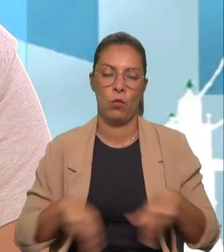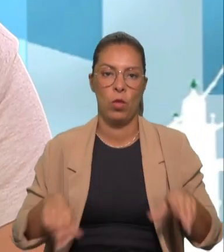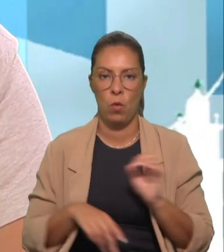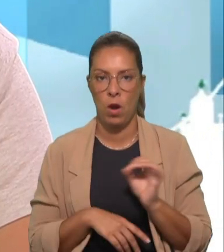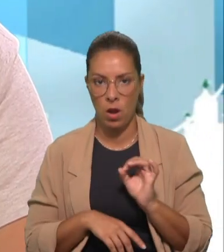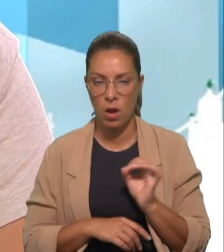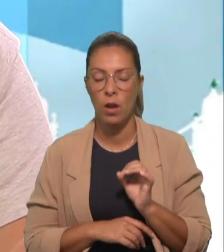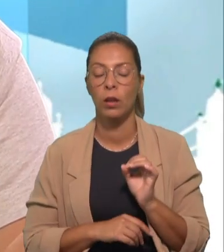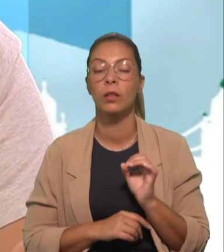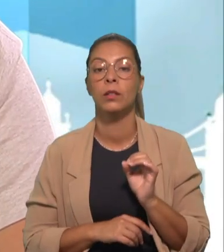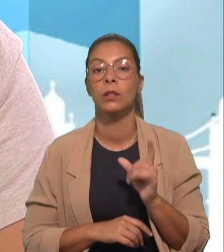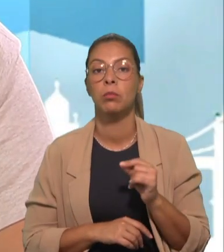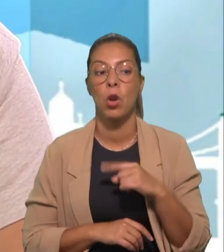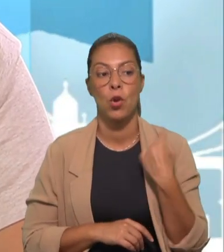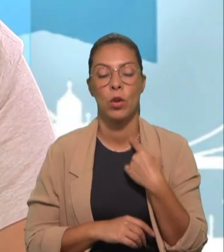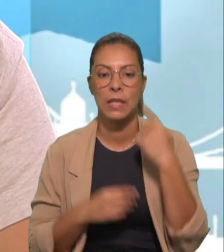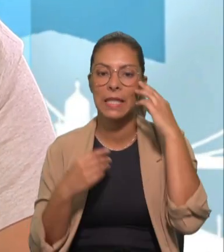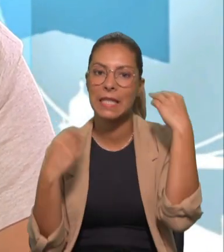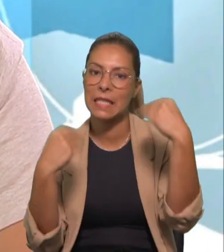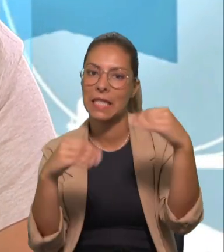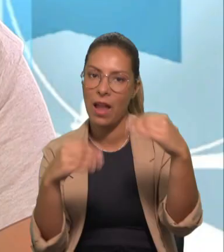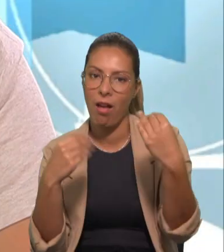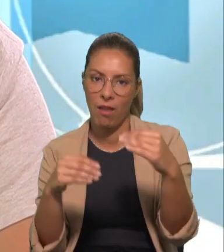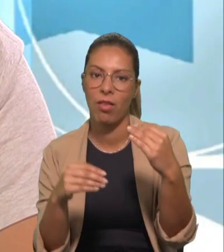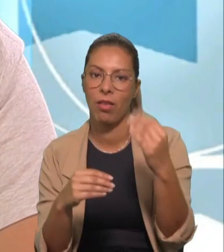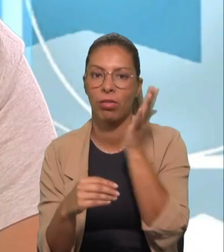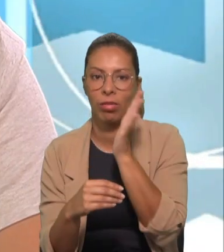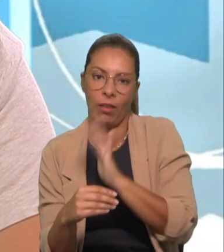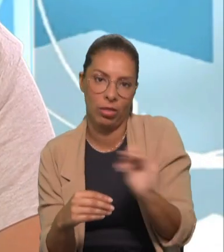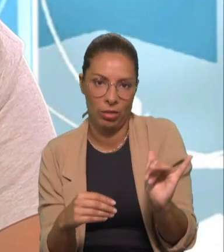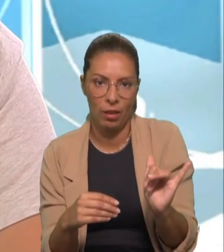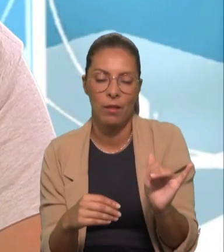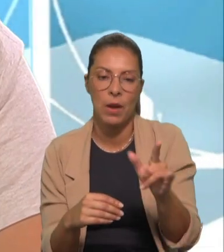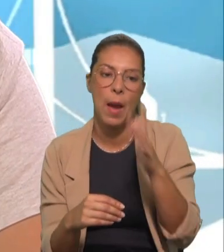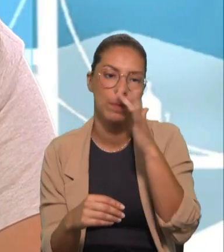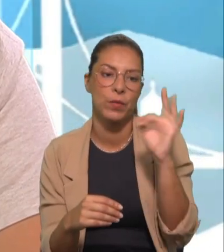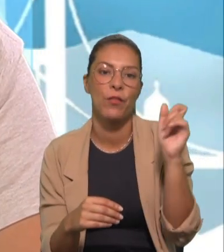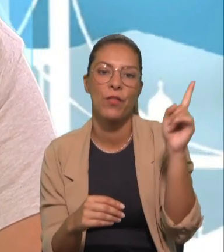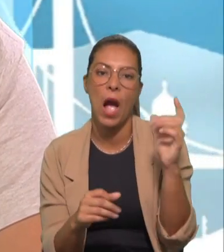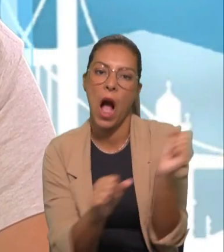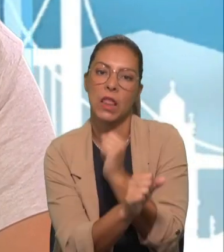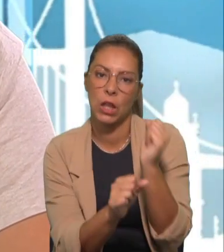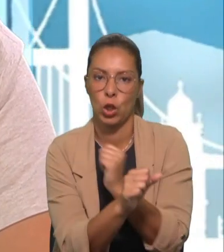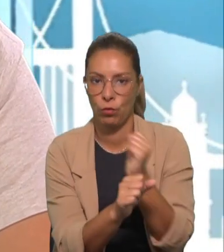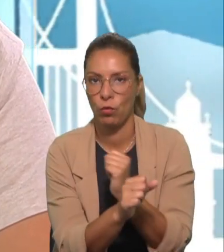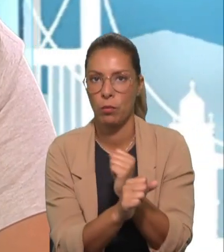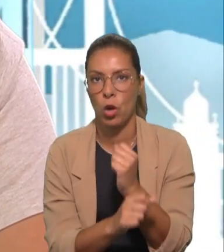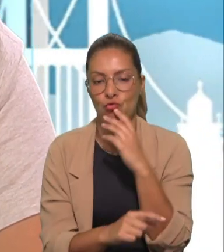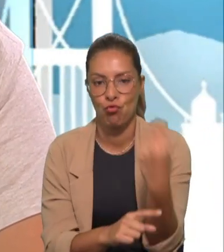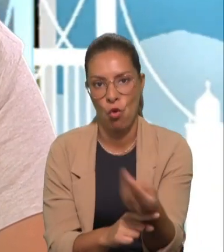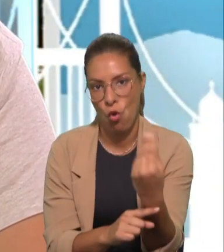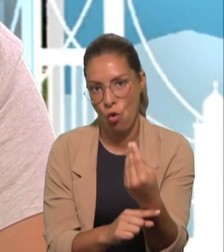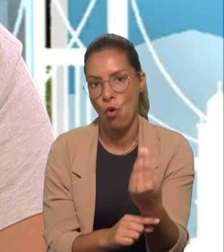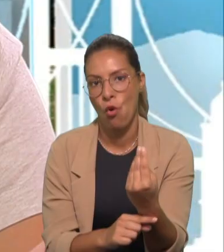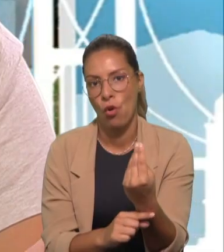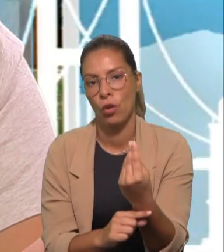tentamos ensinar esta forma da fé ativa. E principalmente os miúdos que gostam